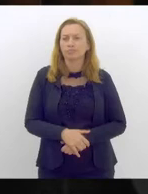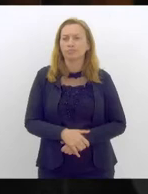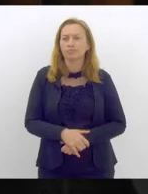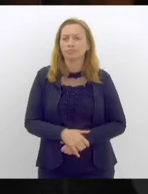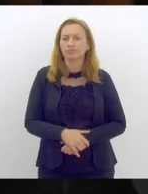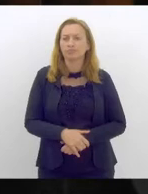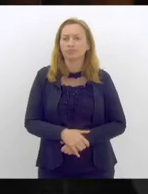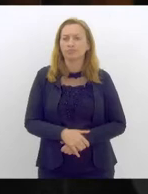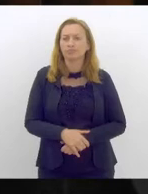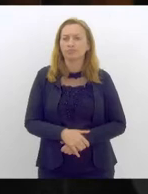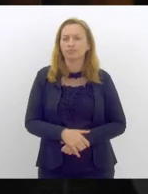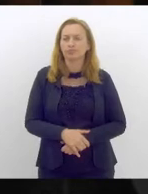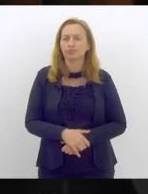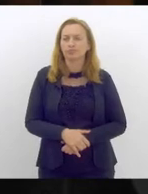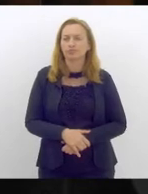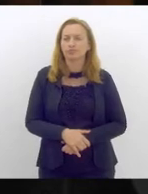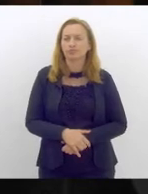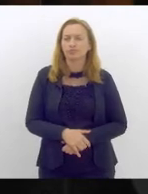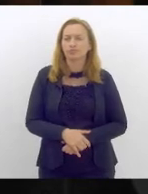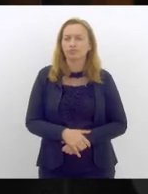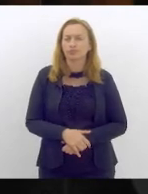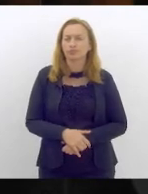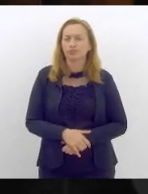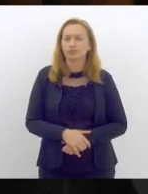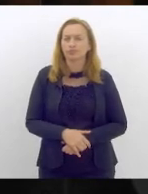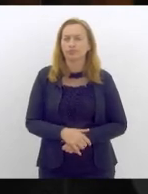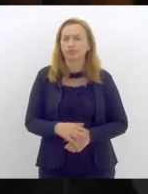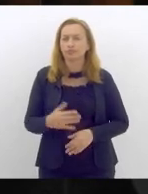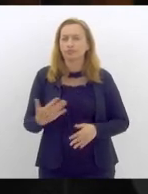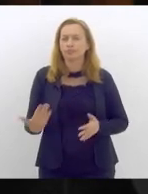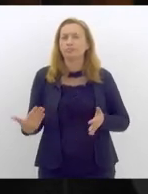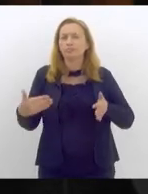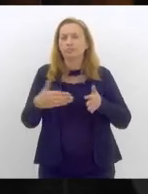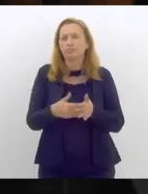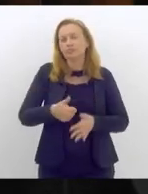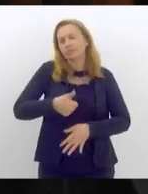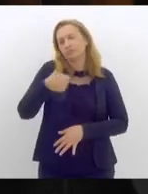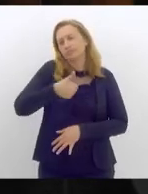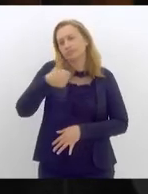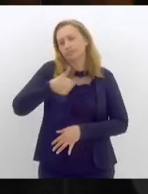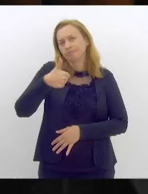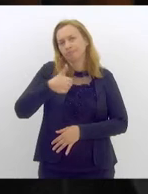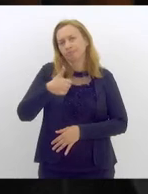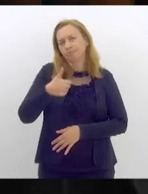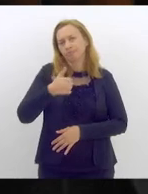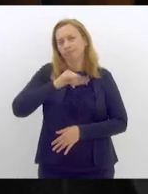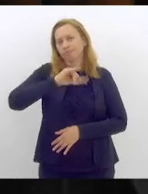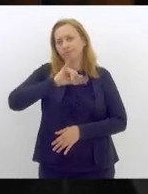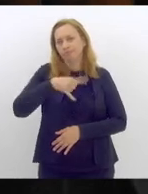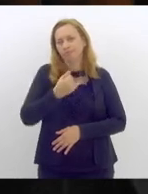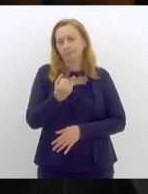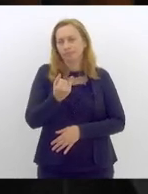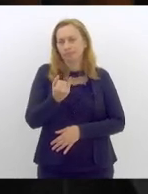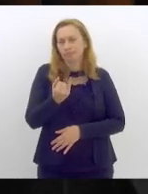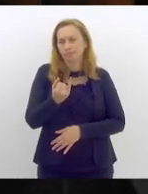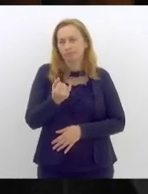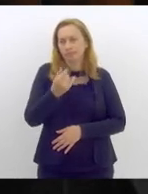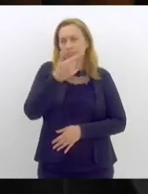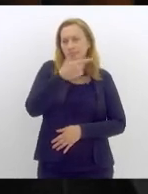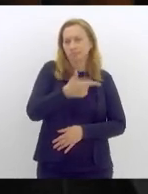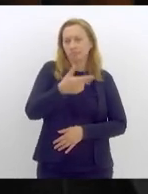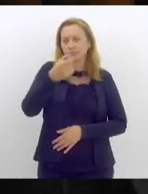ficou valendo até primeiro de janeiro de 2013